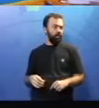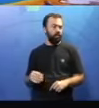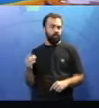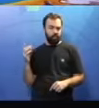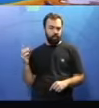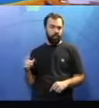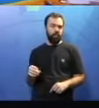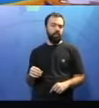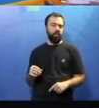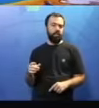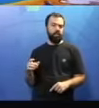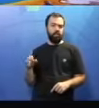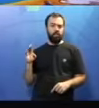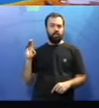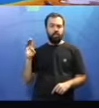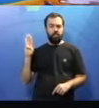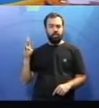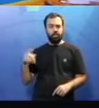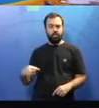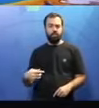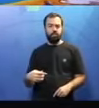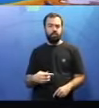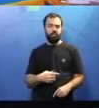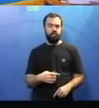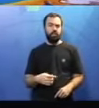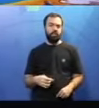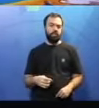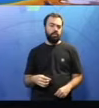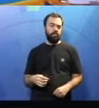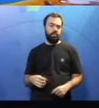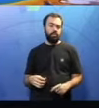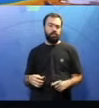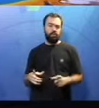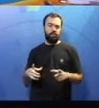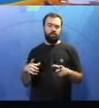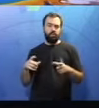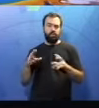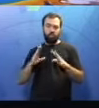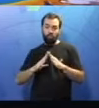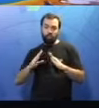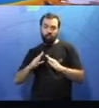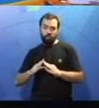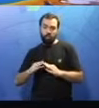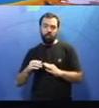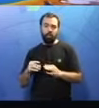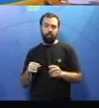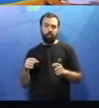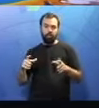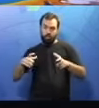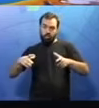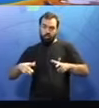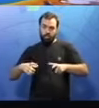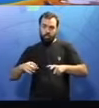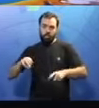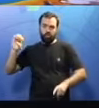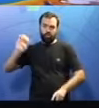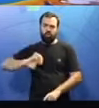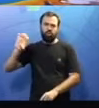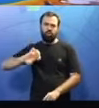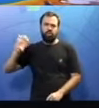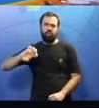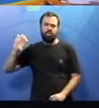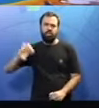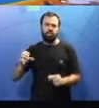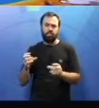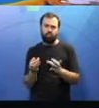Halófilos são seres que vivem, halo significa sal, filo significa gostar, gostam de ambiente com elevada concentração